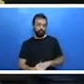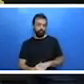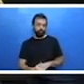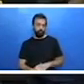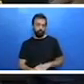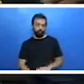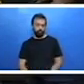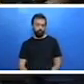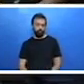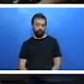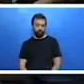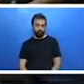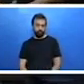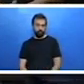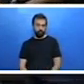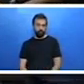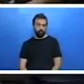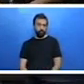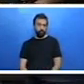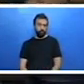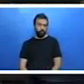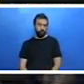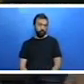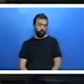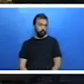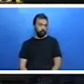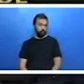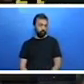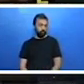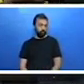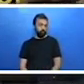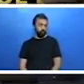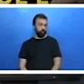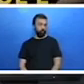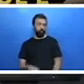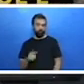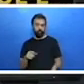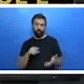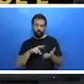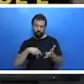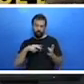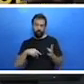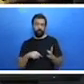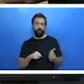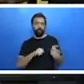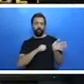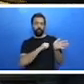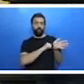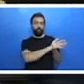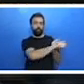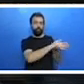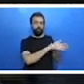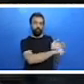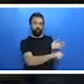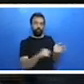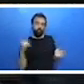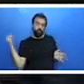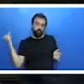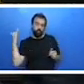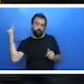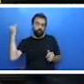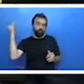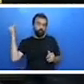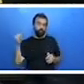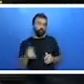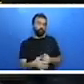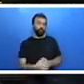de nós respondermos as nossas atividades, tá bom? Então, enquanto você lê, sublinha o que é importante. Se precisar depois, você